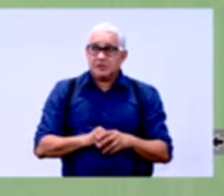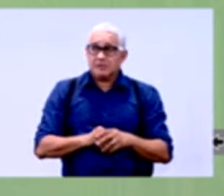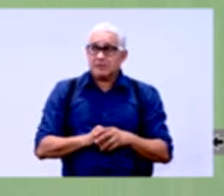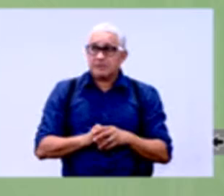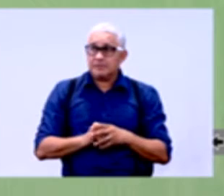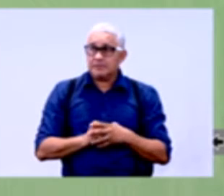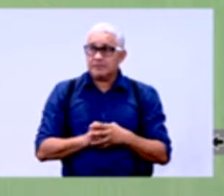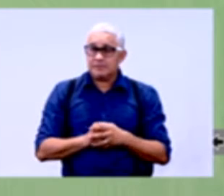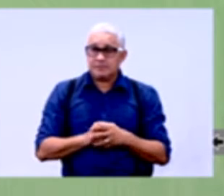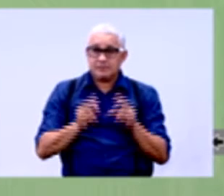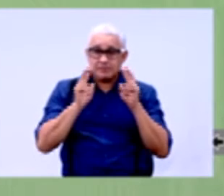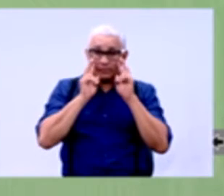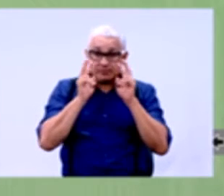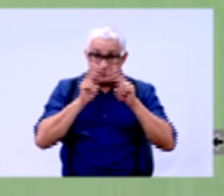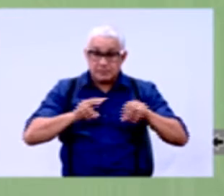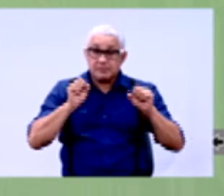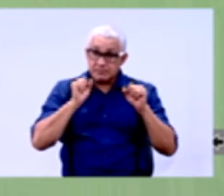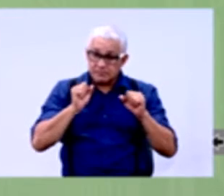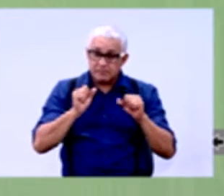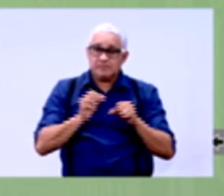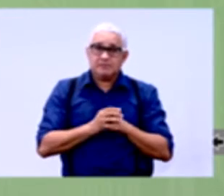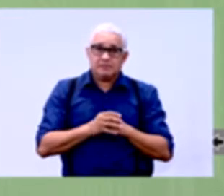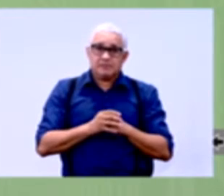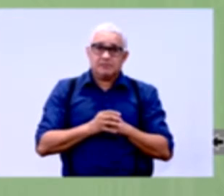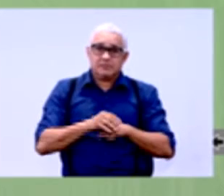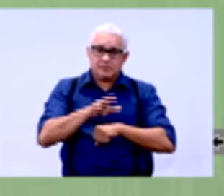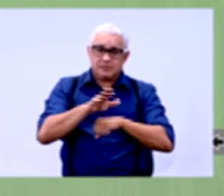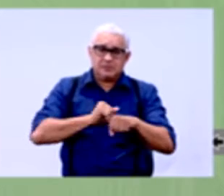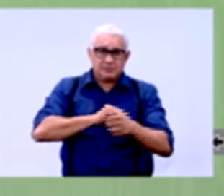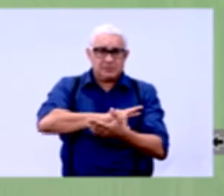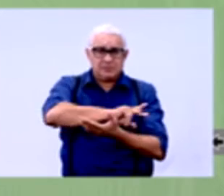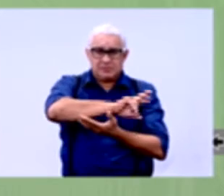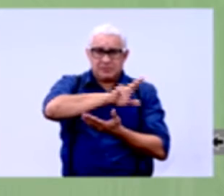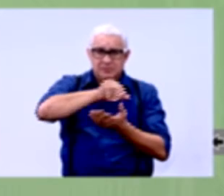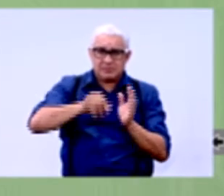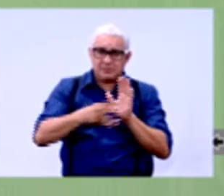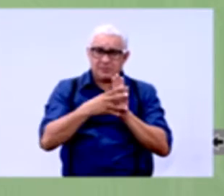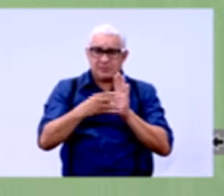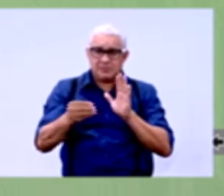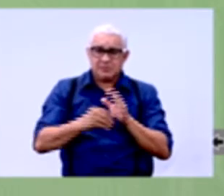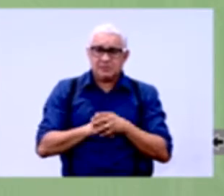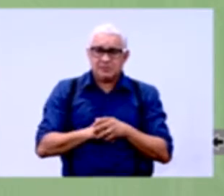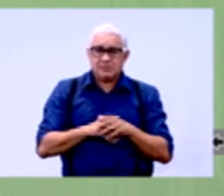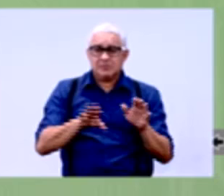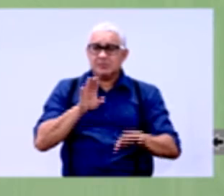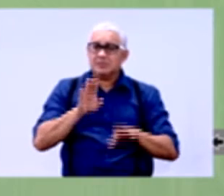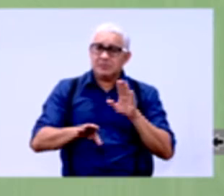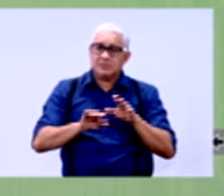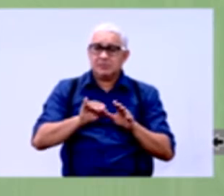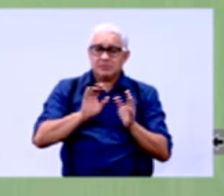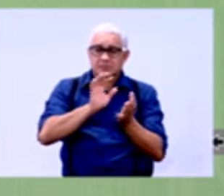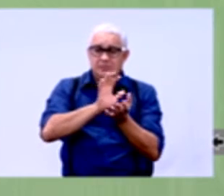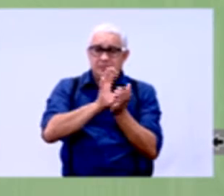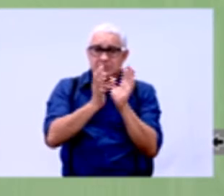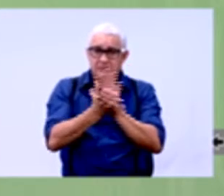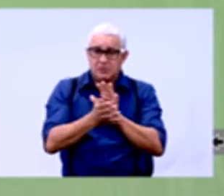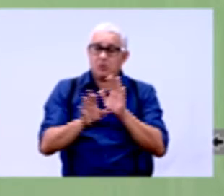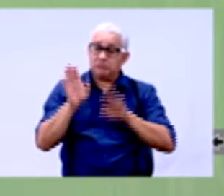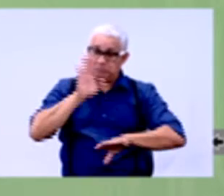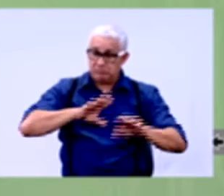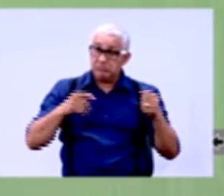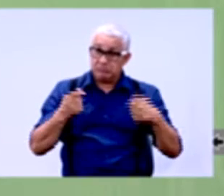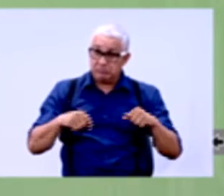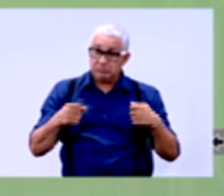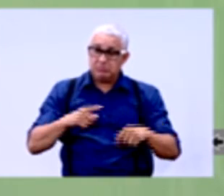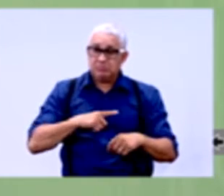visão pode ter que fazer inúmeras chamadas ao modelo, dependendo da sua interface. Então, são cuidados que nós temos que